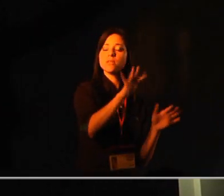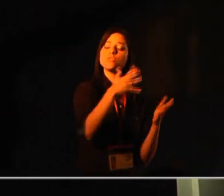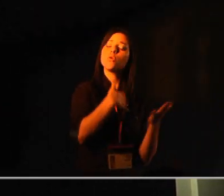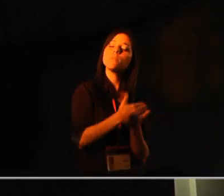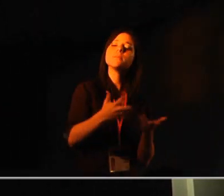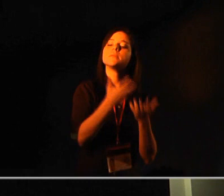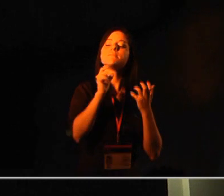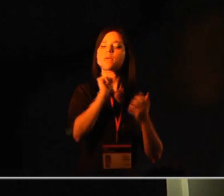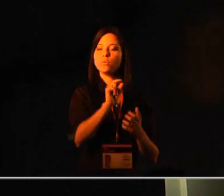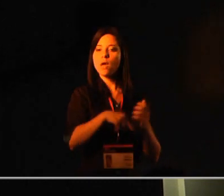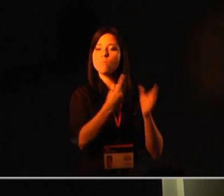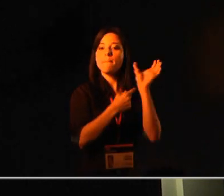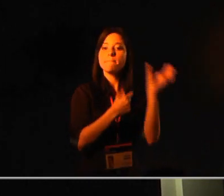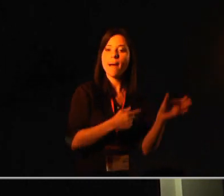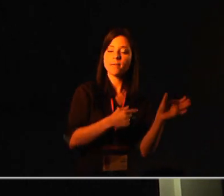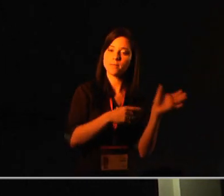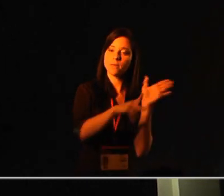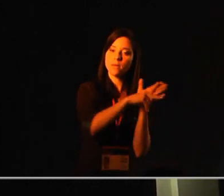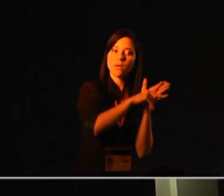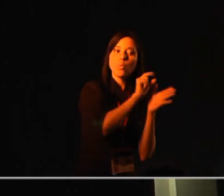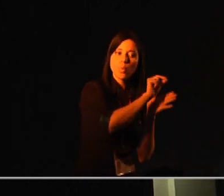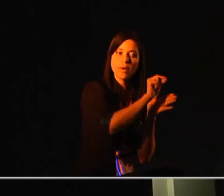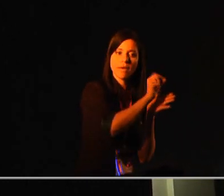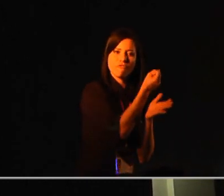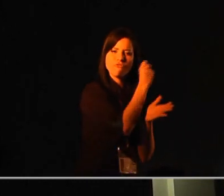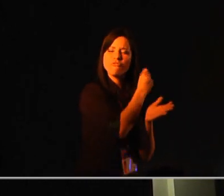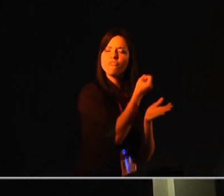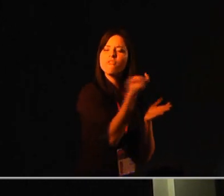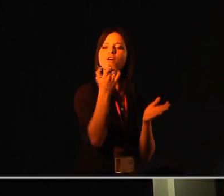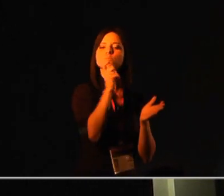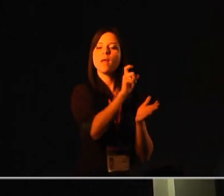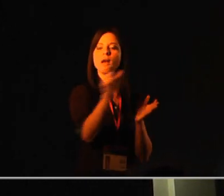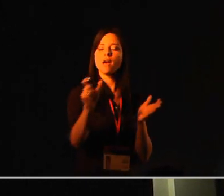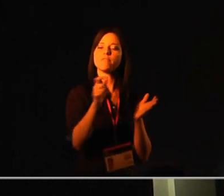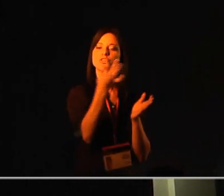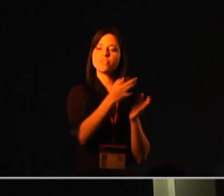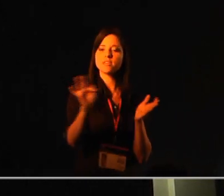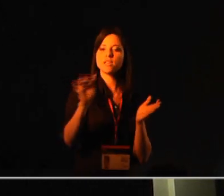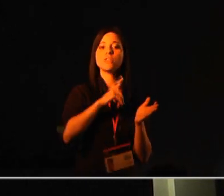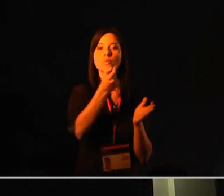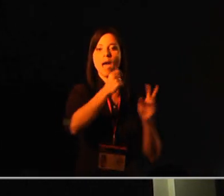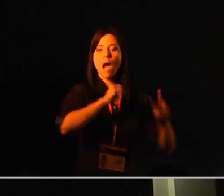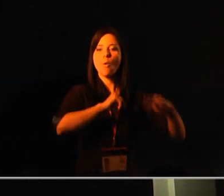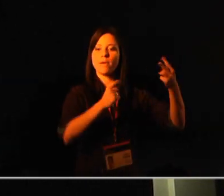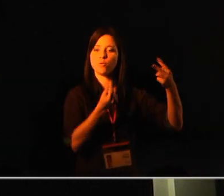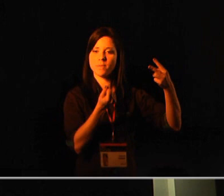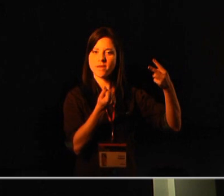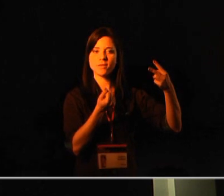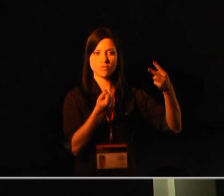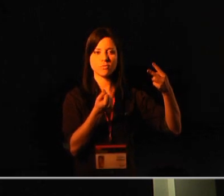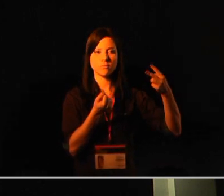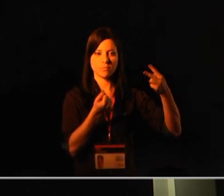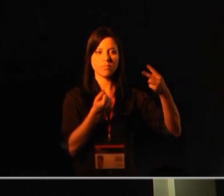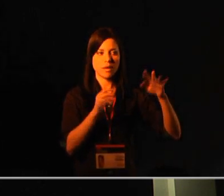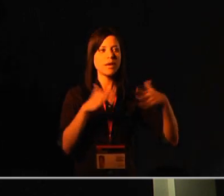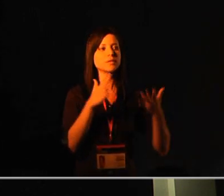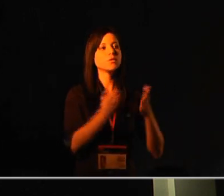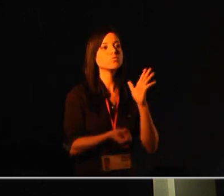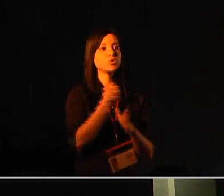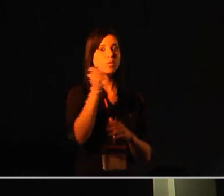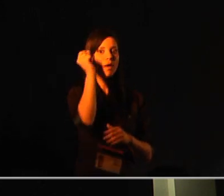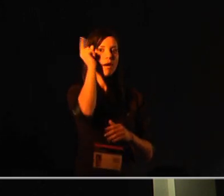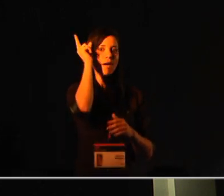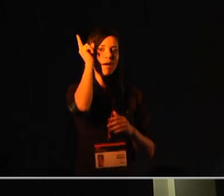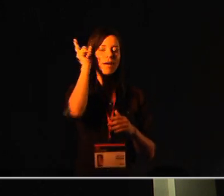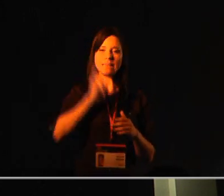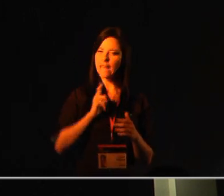a perceber uma particularidade. E várias palavras em francês geravam aumento de preço. E aí eu vou, aí surgiu a eureka, né?